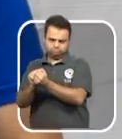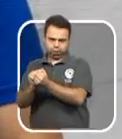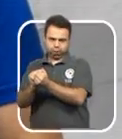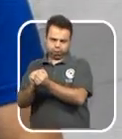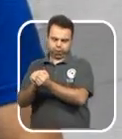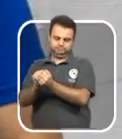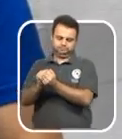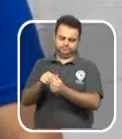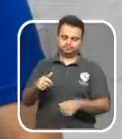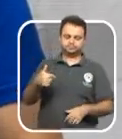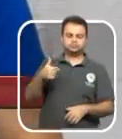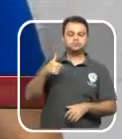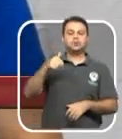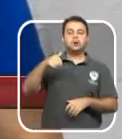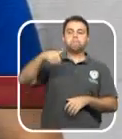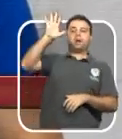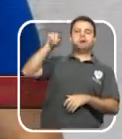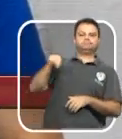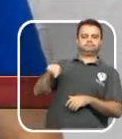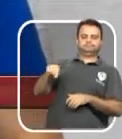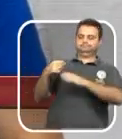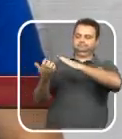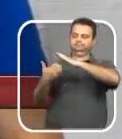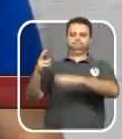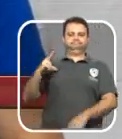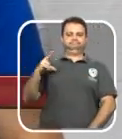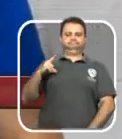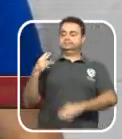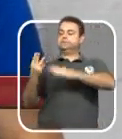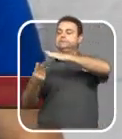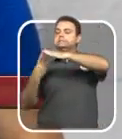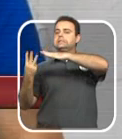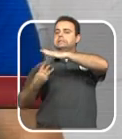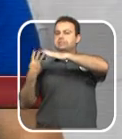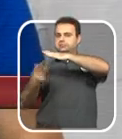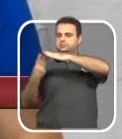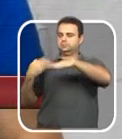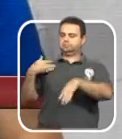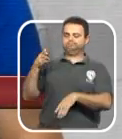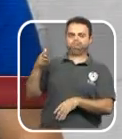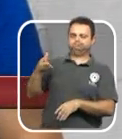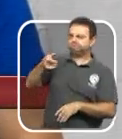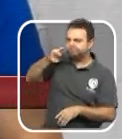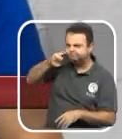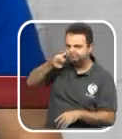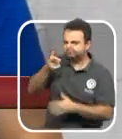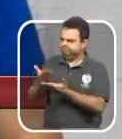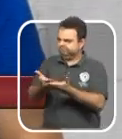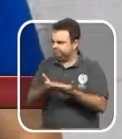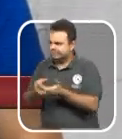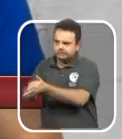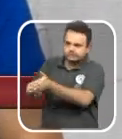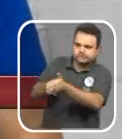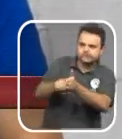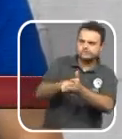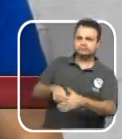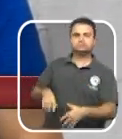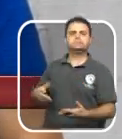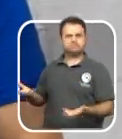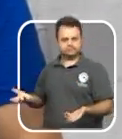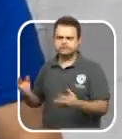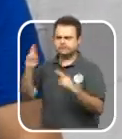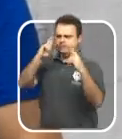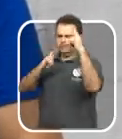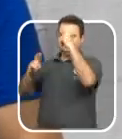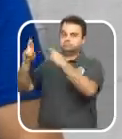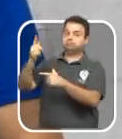CPI do transporte, que foi importante naquele momento da pandemia. Essa CPI se debruçou em relação às